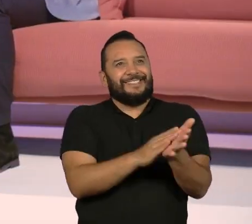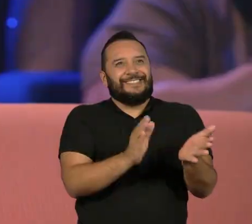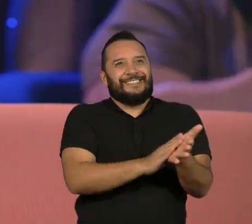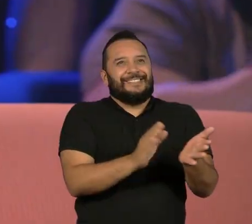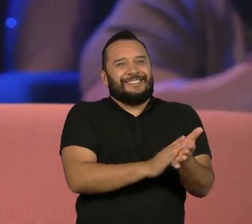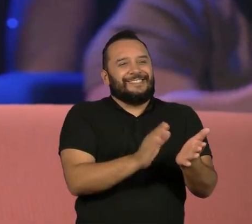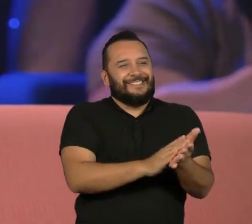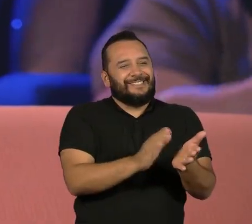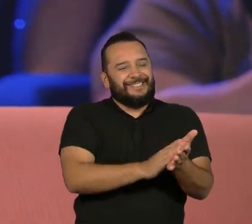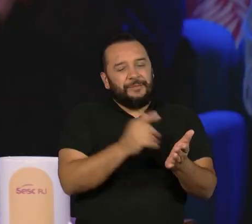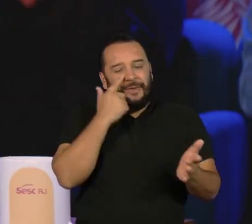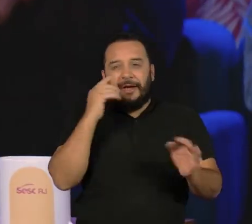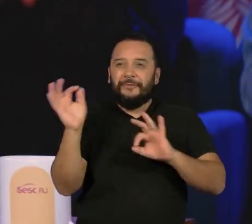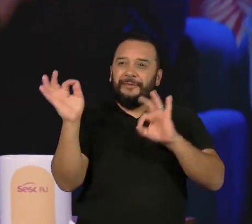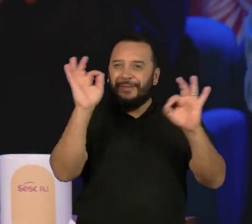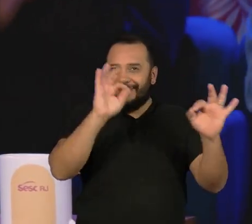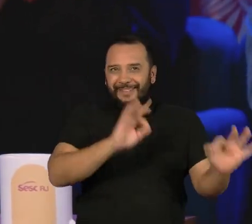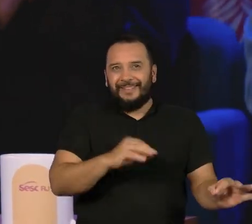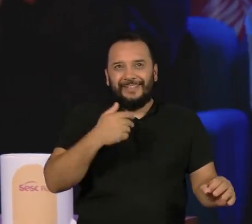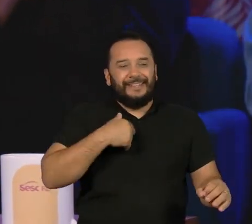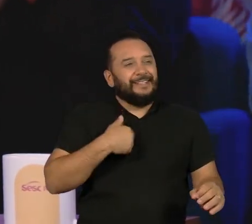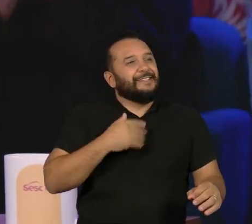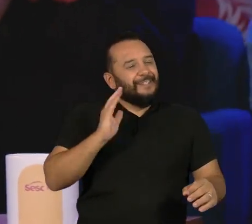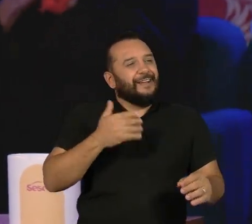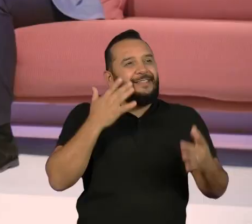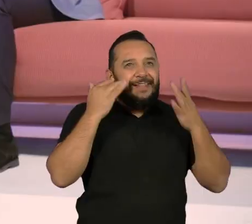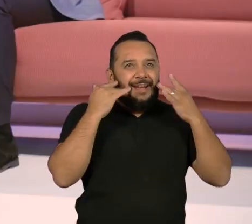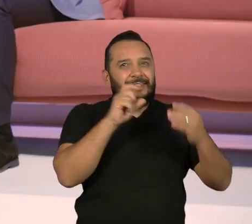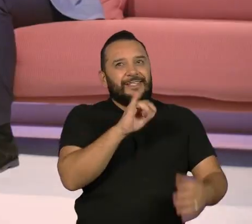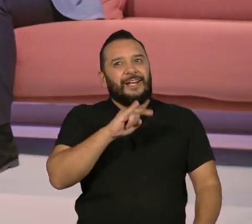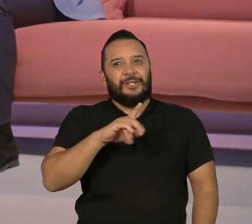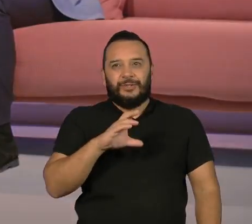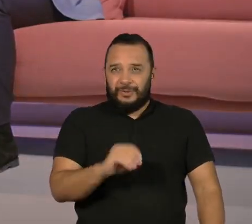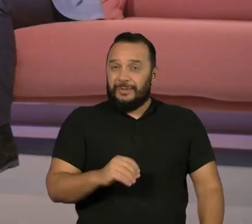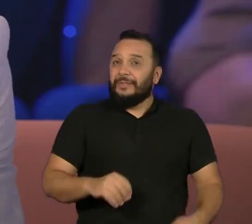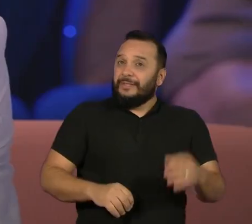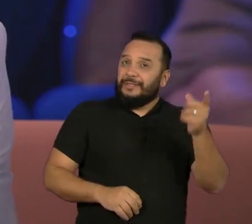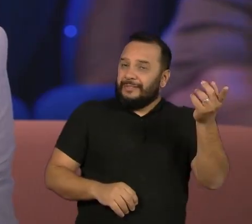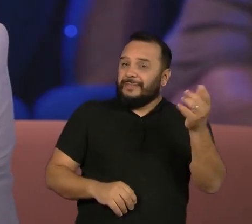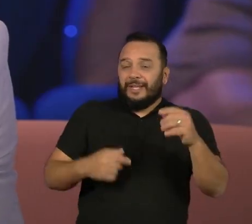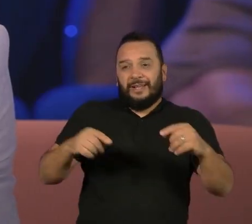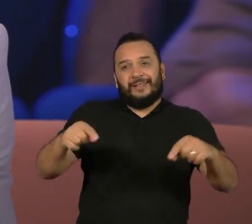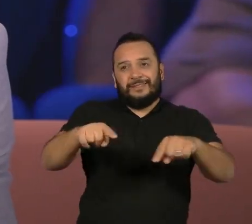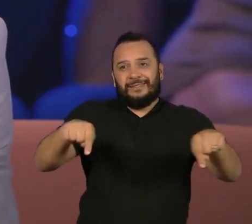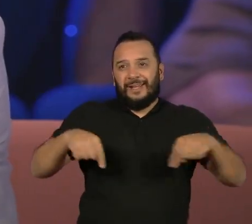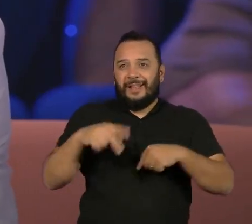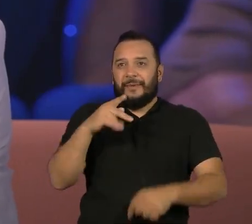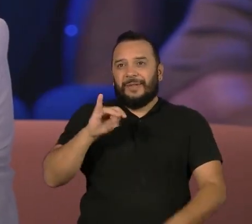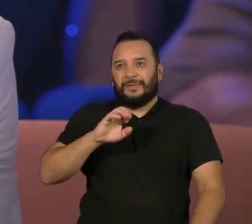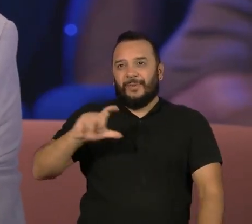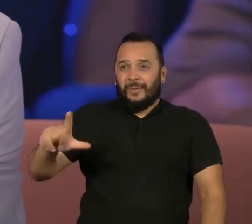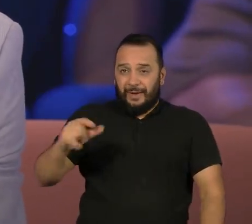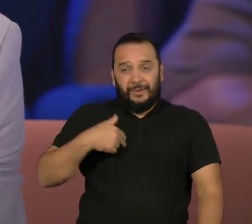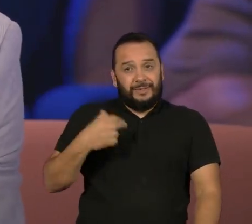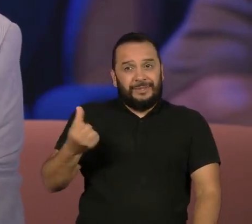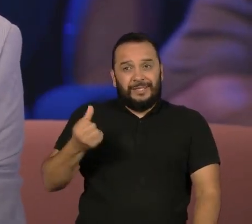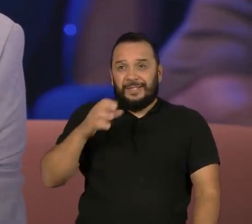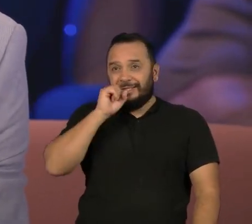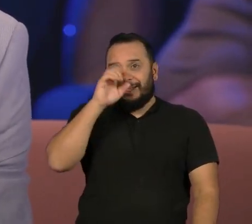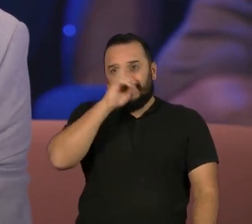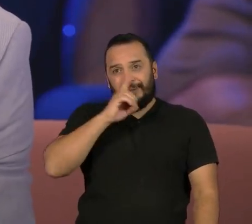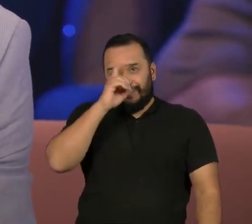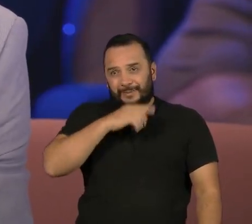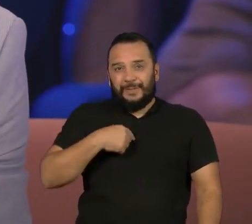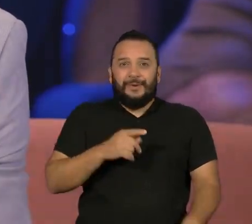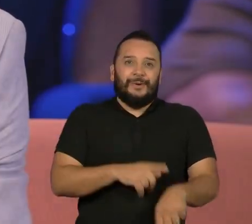para assistir esse espetáculo no Teatro Sérgio Cardoso. No Teatro Sérgio Cardoso, na Sala Pascoal Carlos Magno, sexta, sábado e